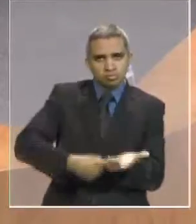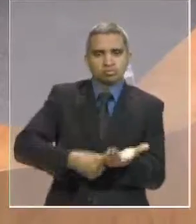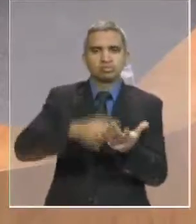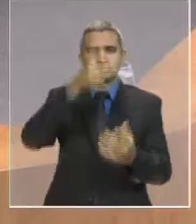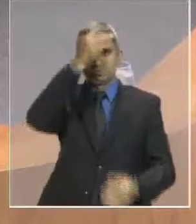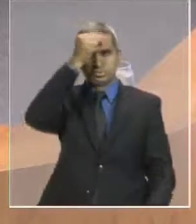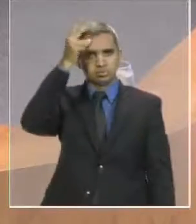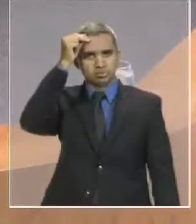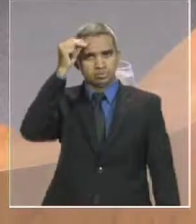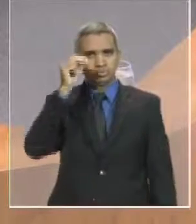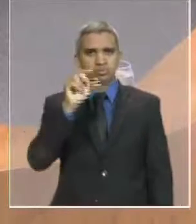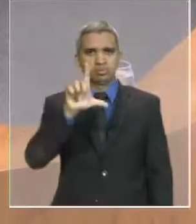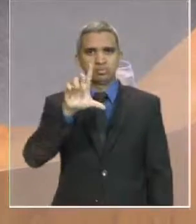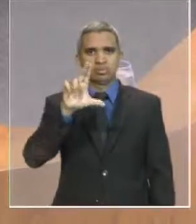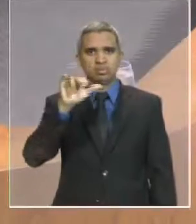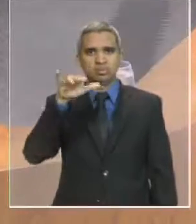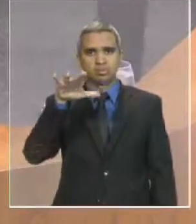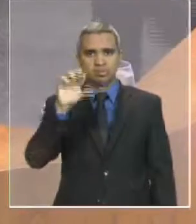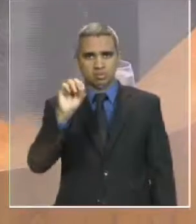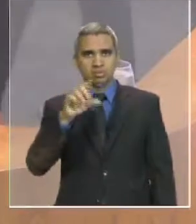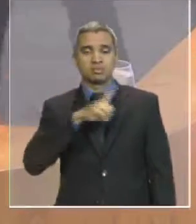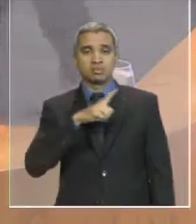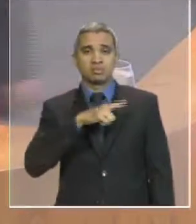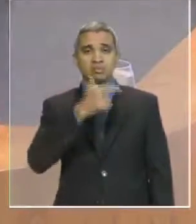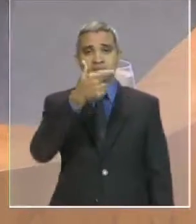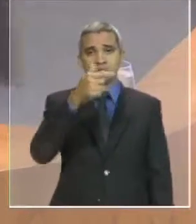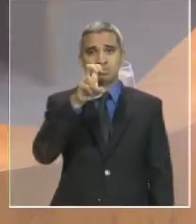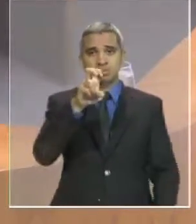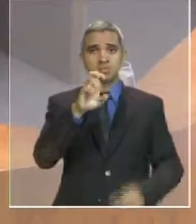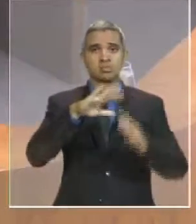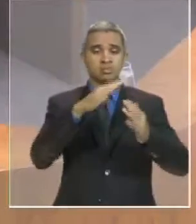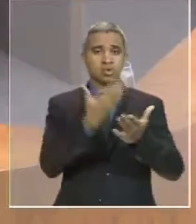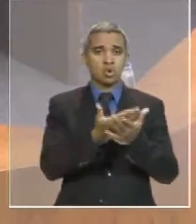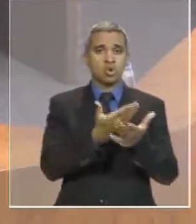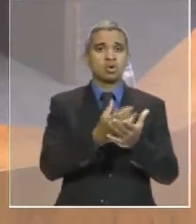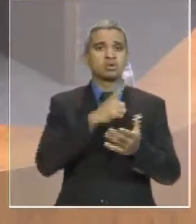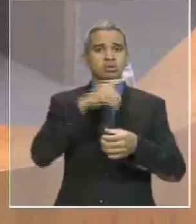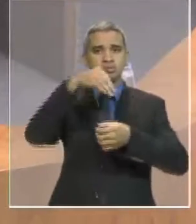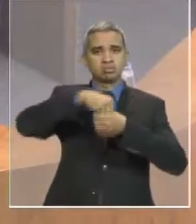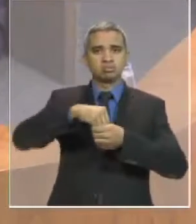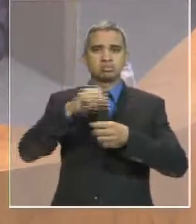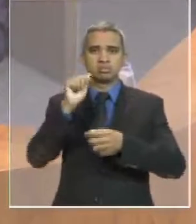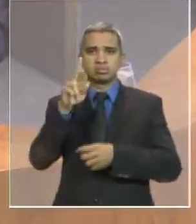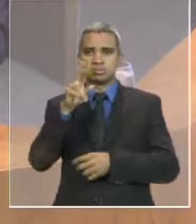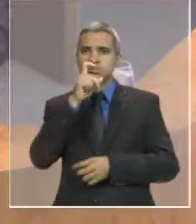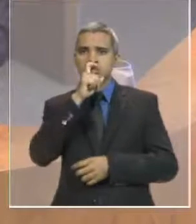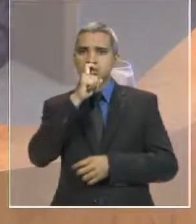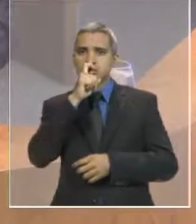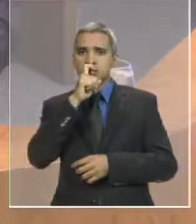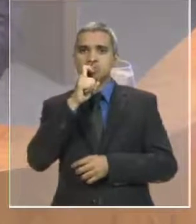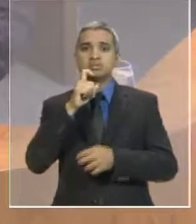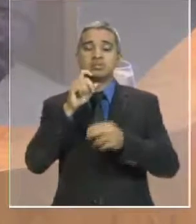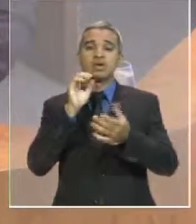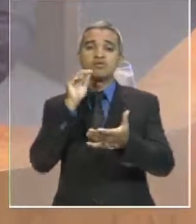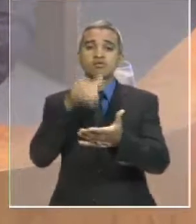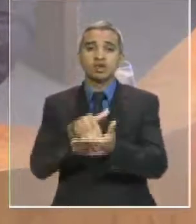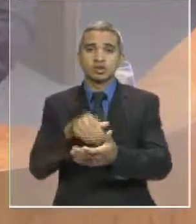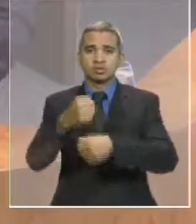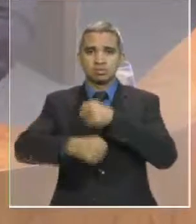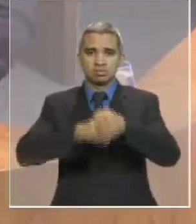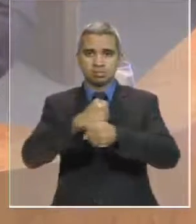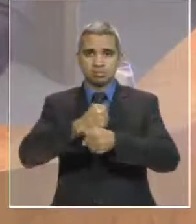Temos 25 escolas hoje climatizadas, e até o final do ano, até o final deste ano,